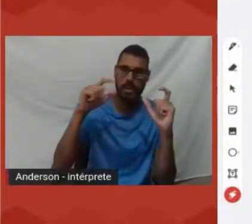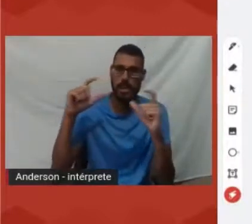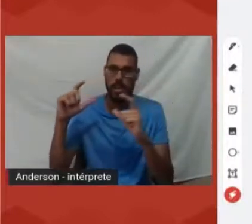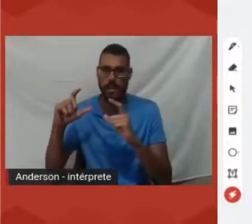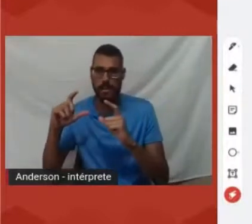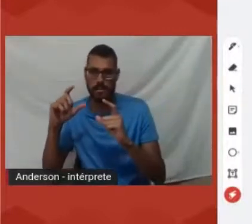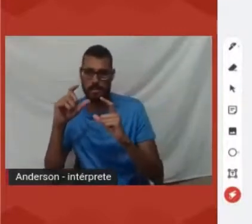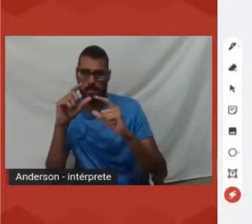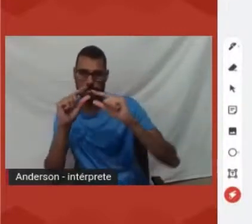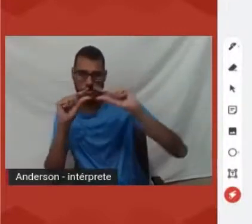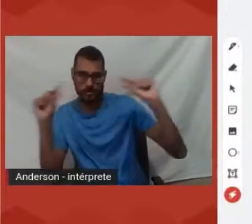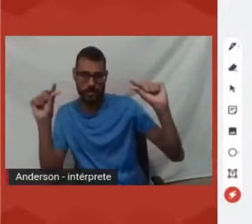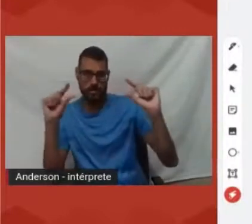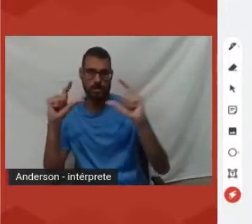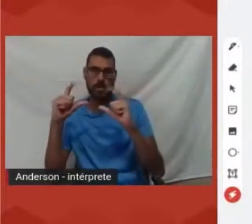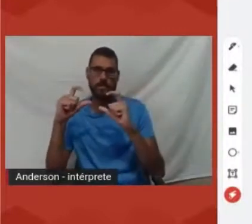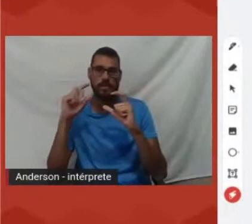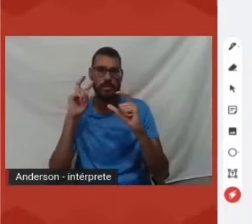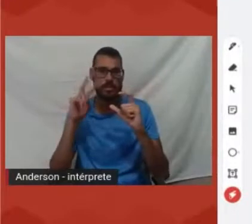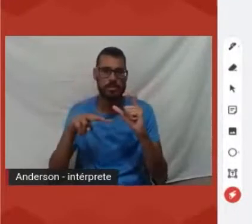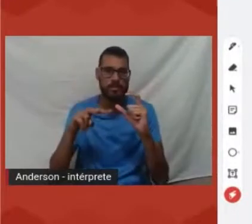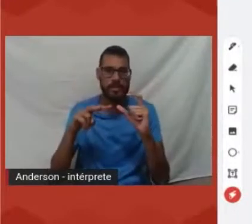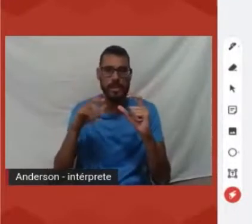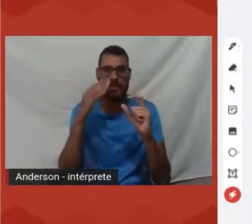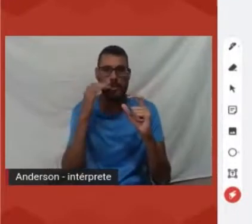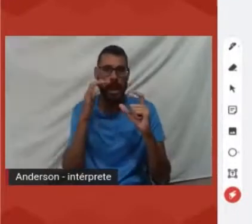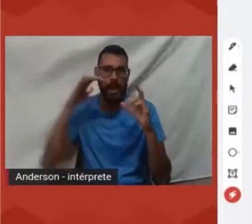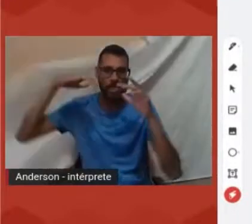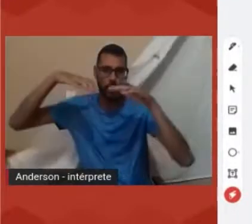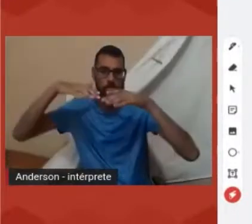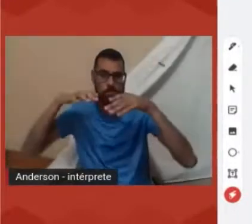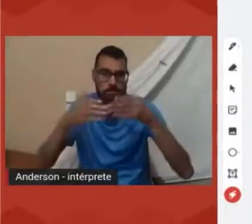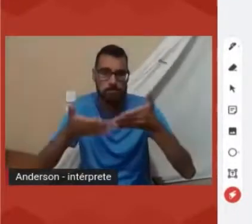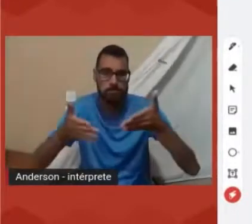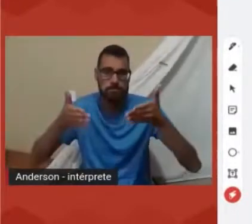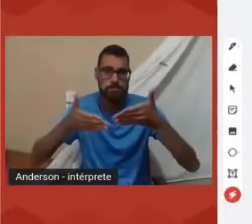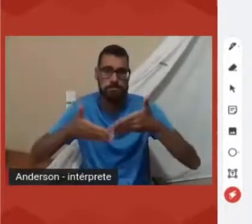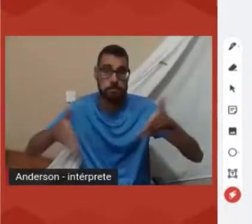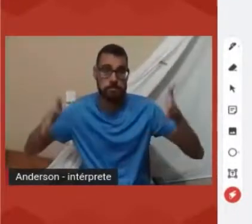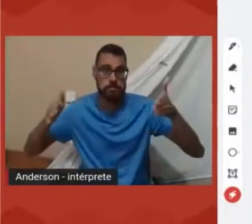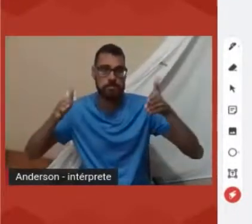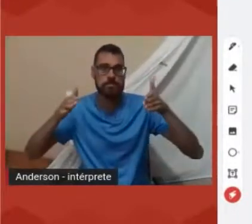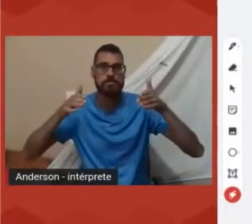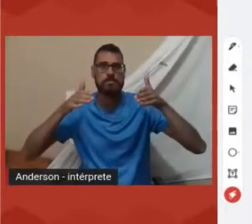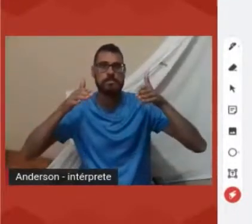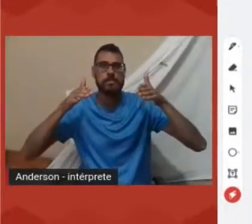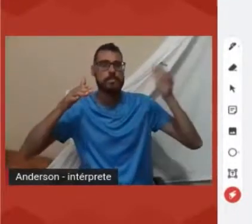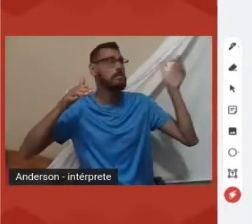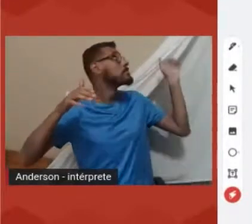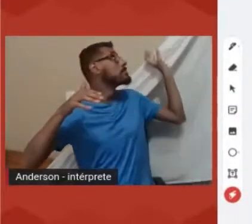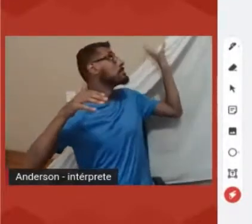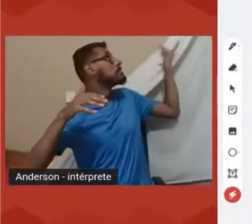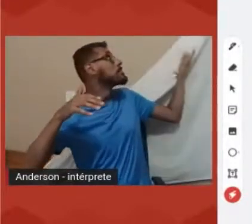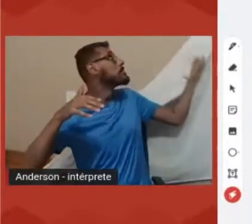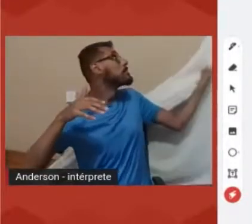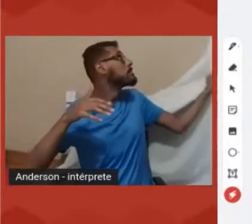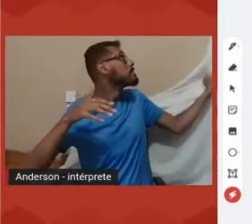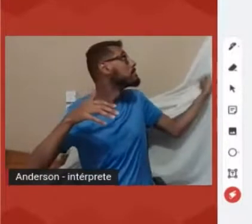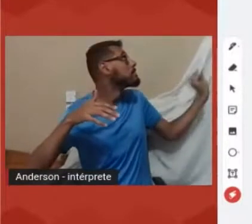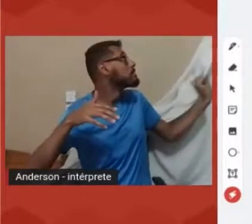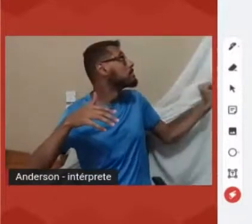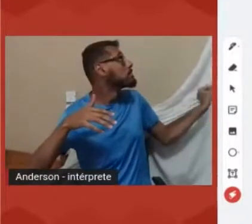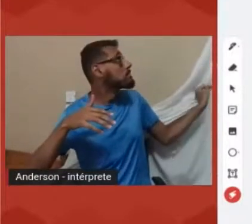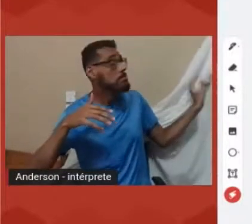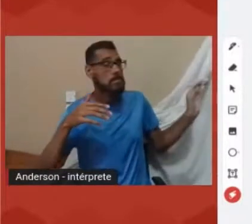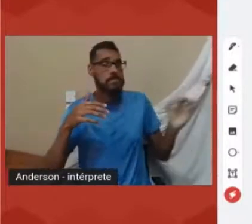aí dentro de uma pia, dentro de um vidro aí, né, de um pote de vidro, né? Qual